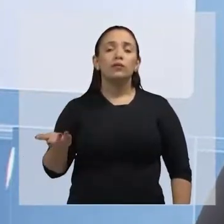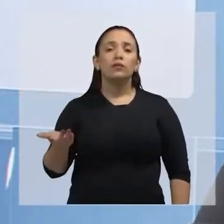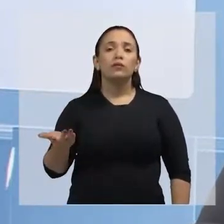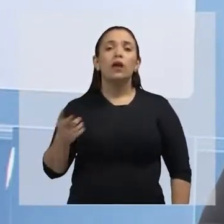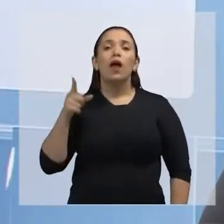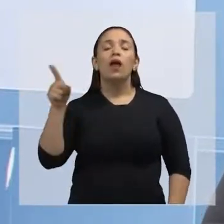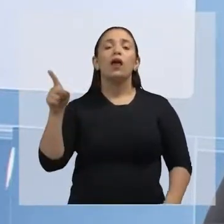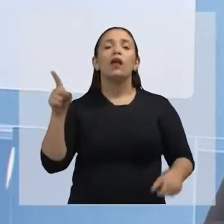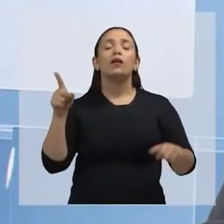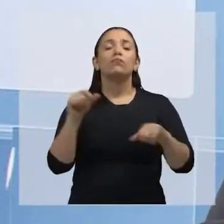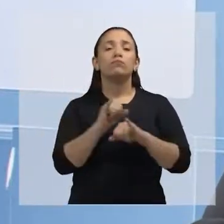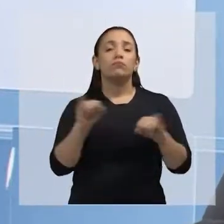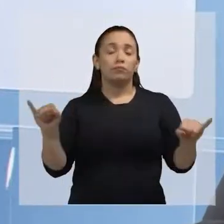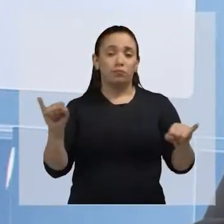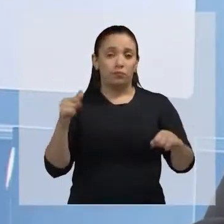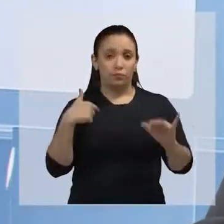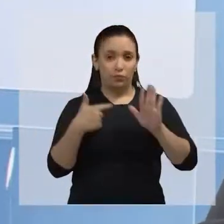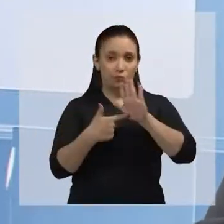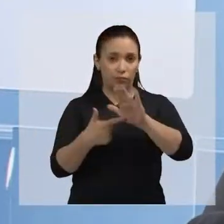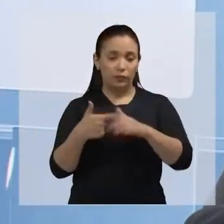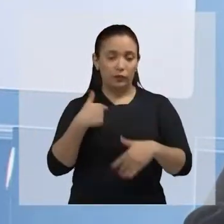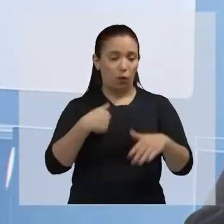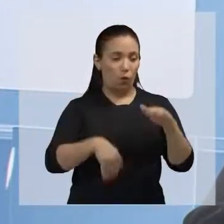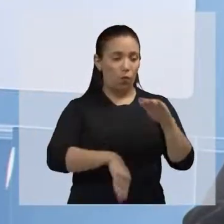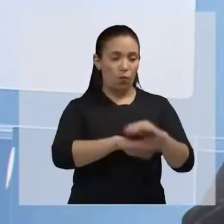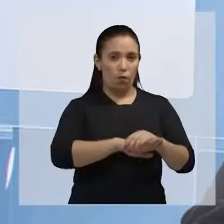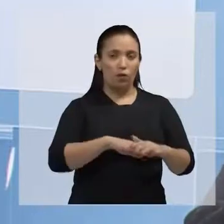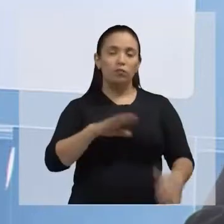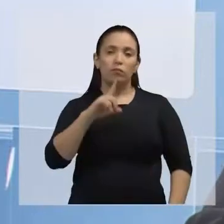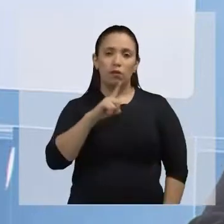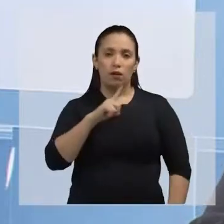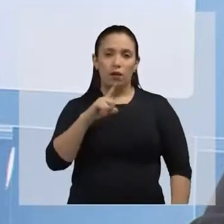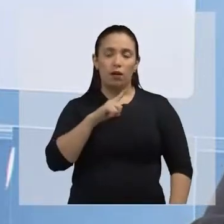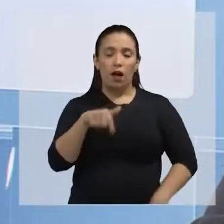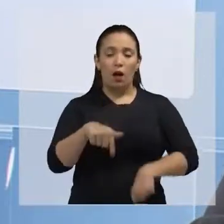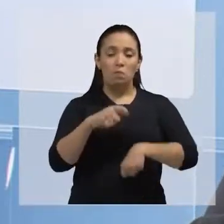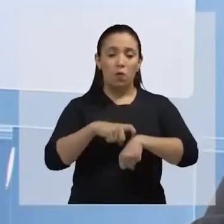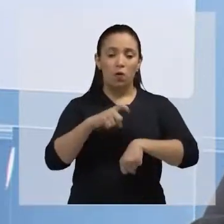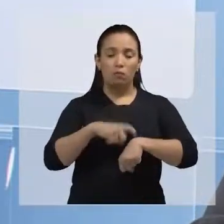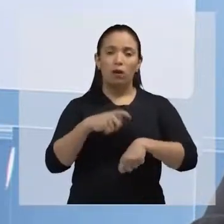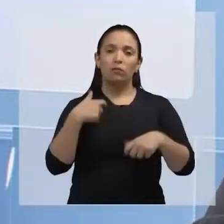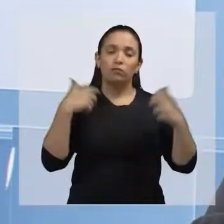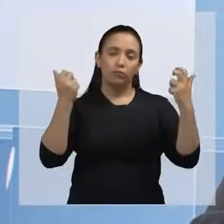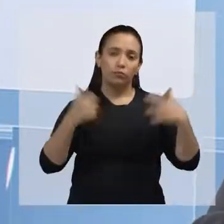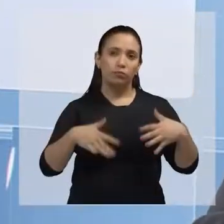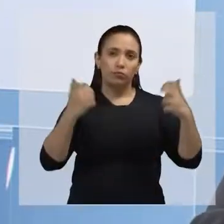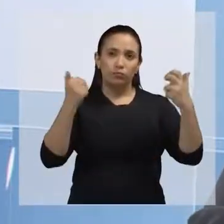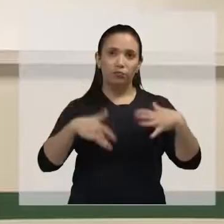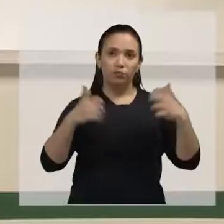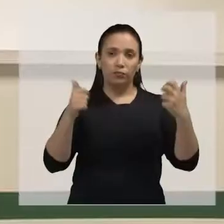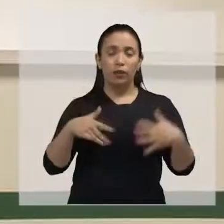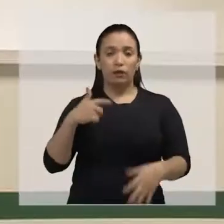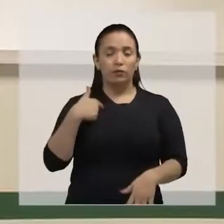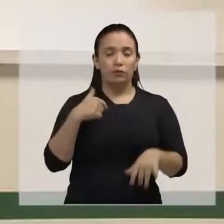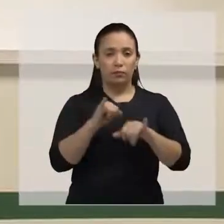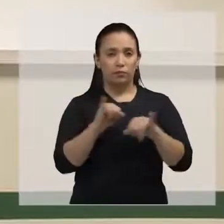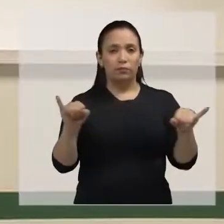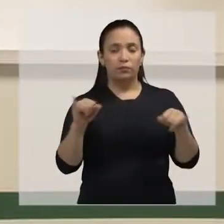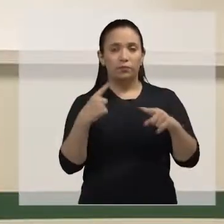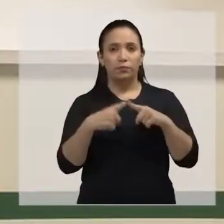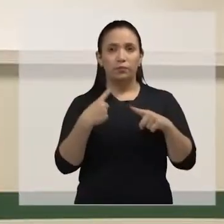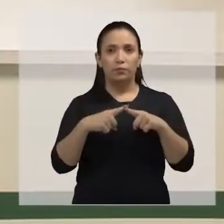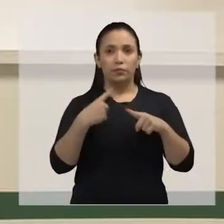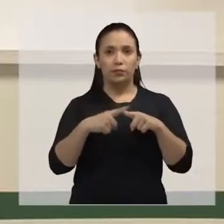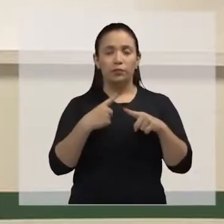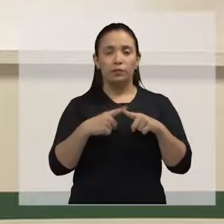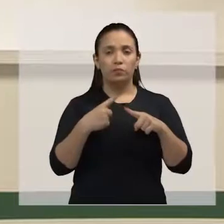deu essa declaração? Vou lhe mostrar aqui, que eu guardei isso aqui comigo para esses momentos que eu estiver fazendo essas análises, viu, Luiz? Eu vou dizer por que é que o juiz deu